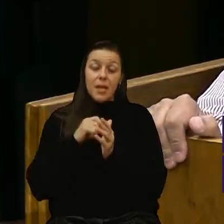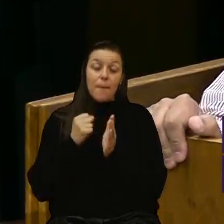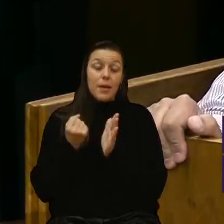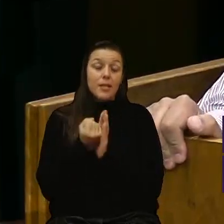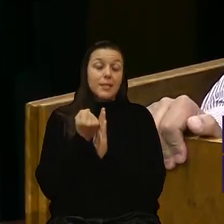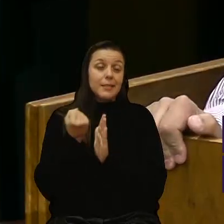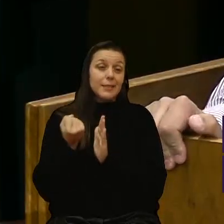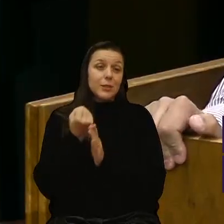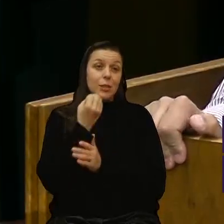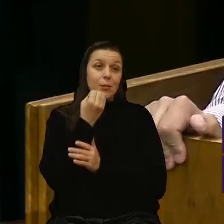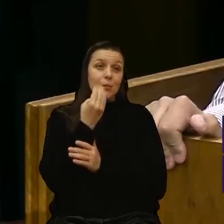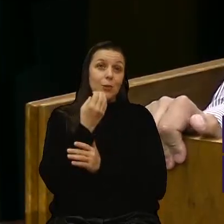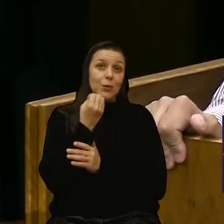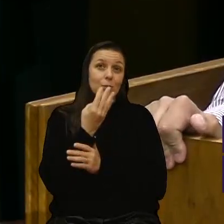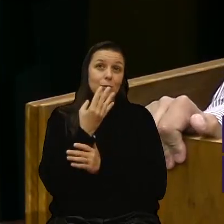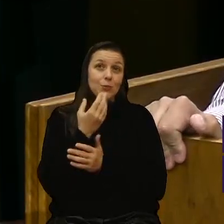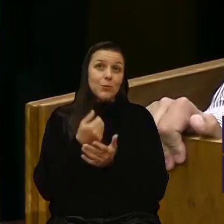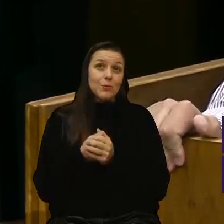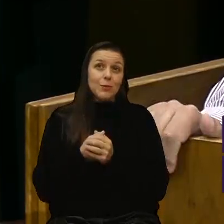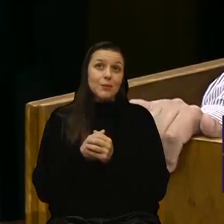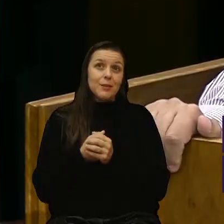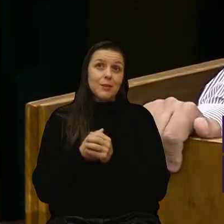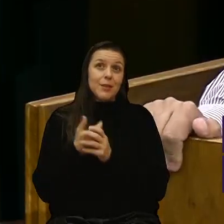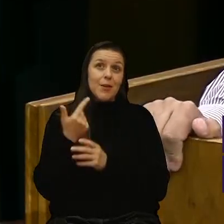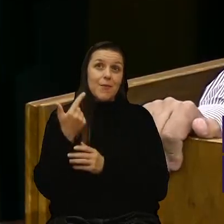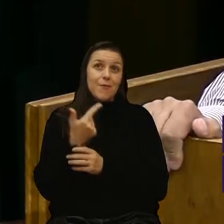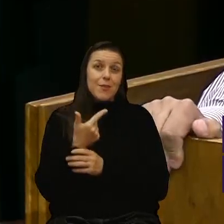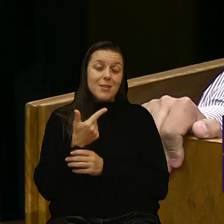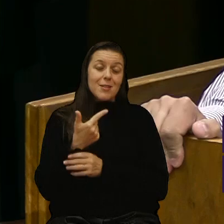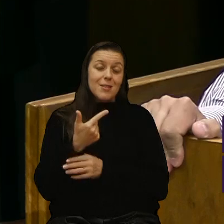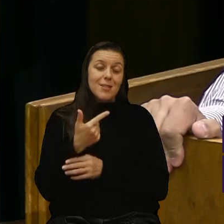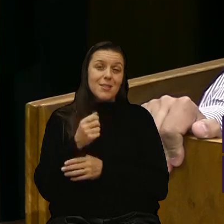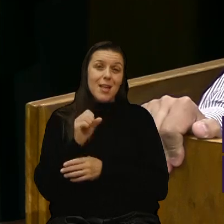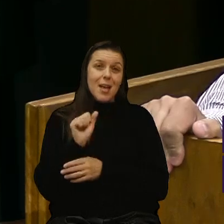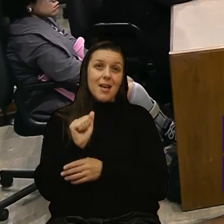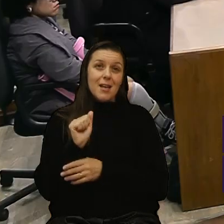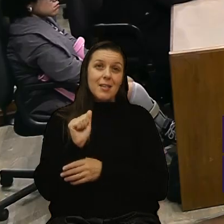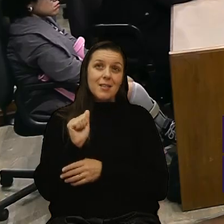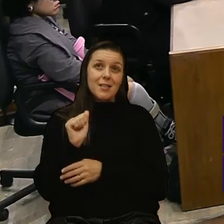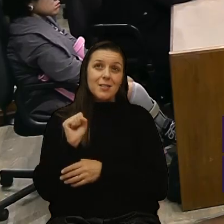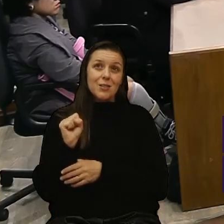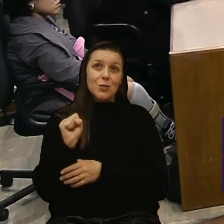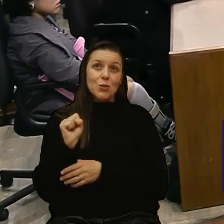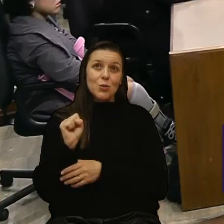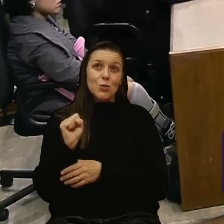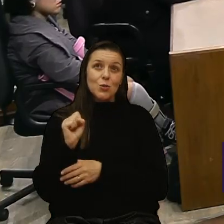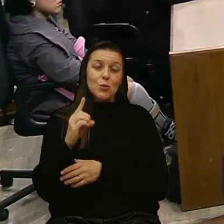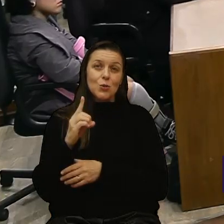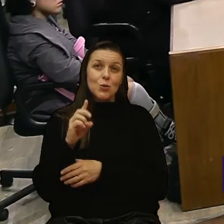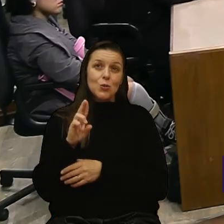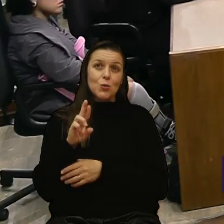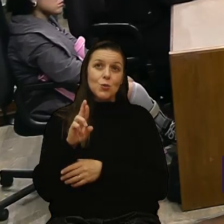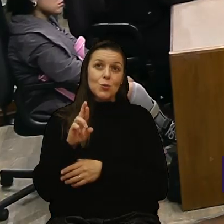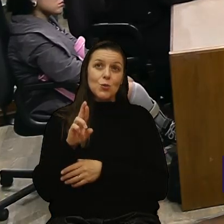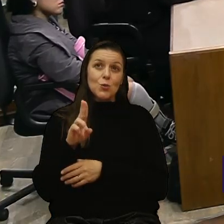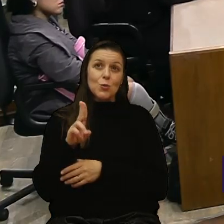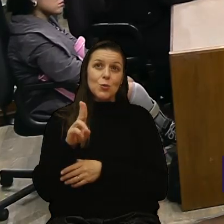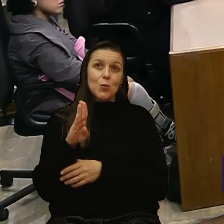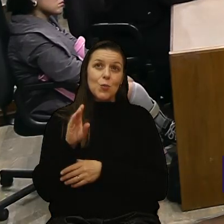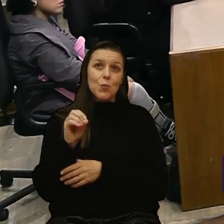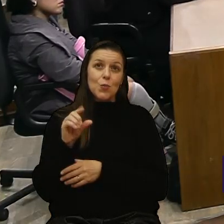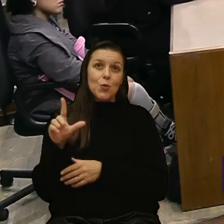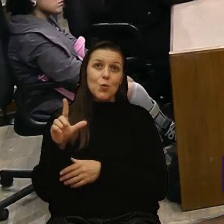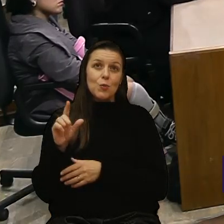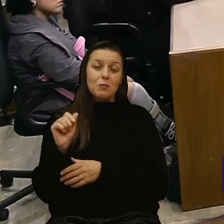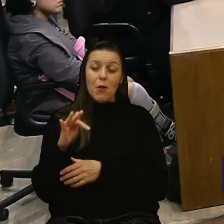E que bom, vice-reitor, professor Asdrubal, que o senhor está aqui, vice-reitor, parece que futuro